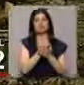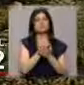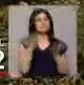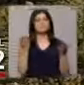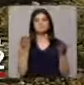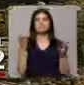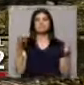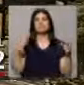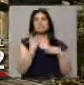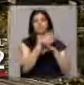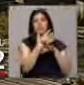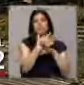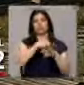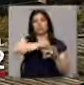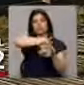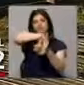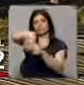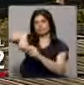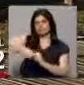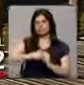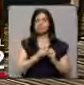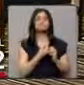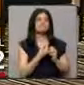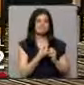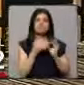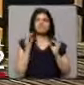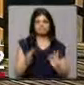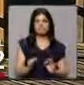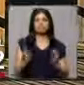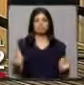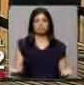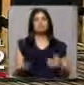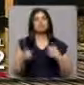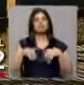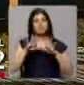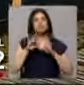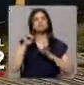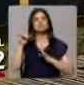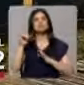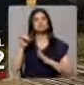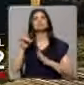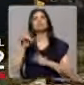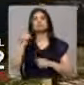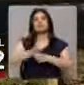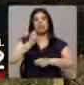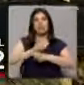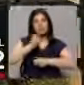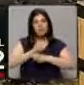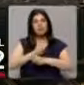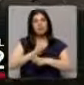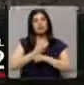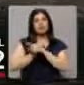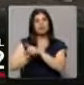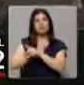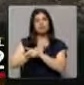h e foram mas decisivas foram as eh operações Por parte dos eh além dos